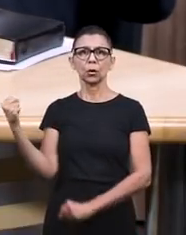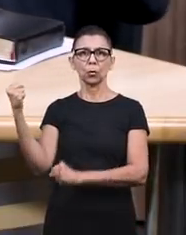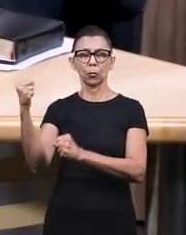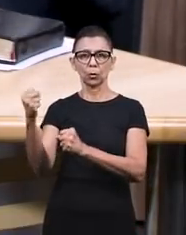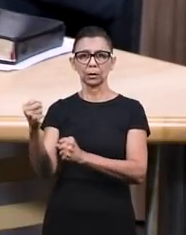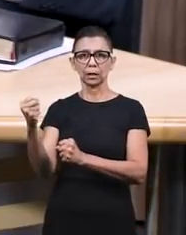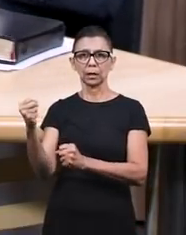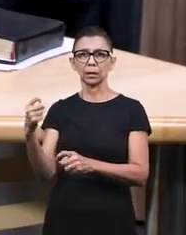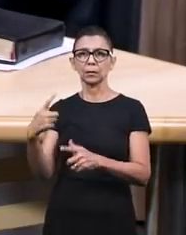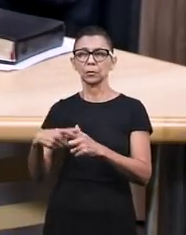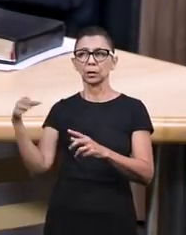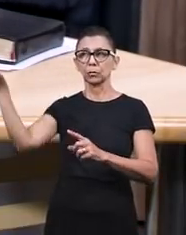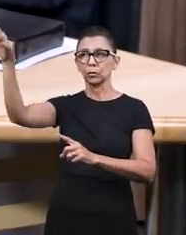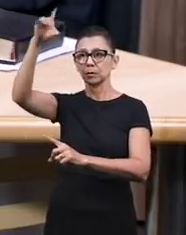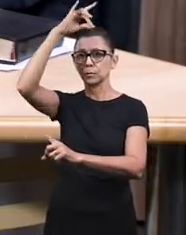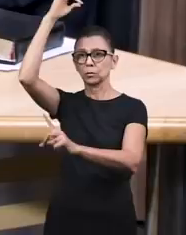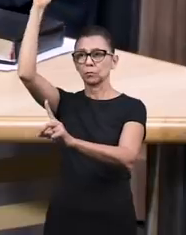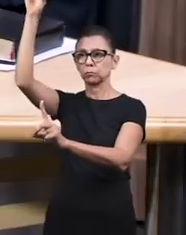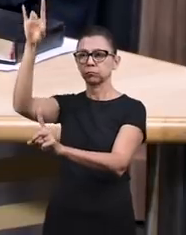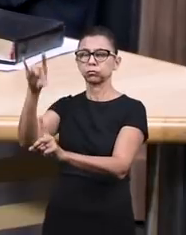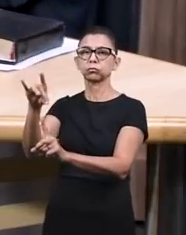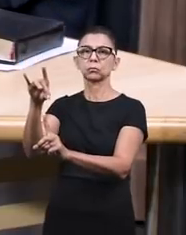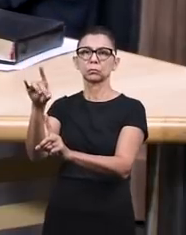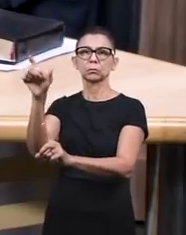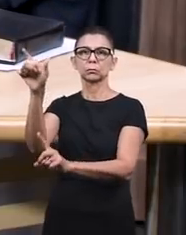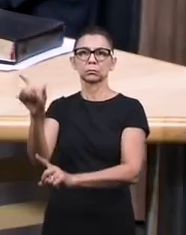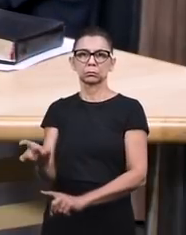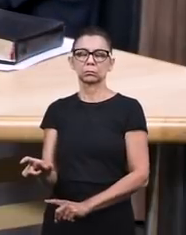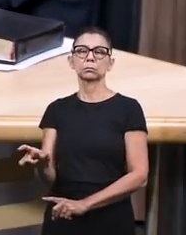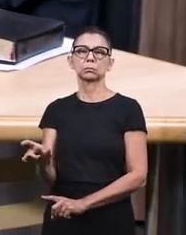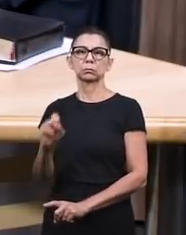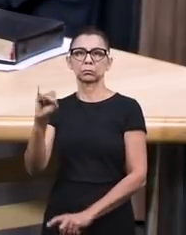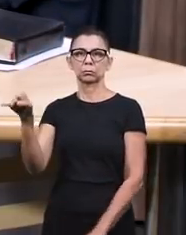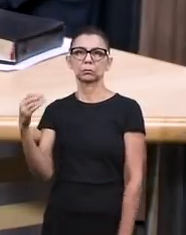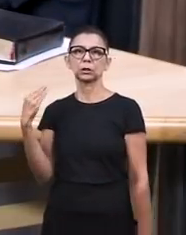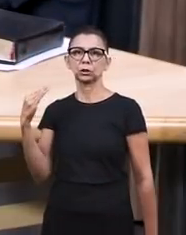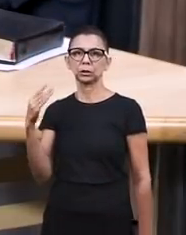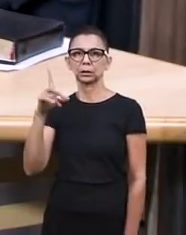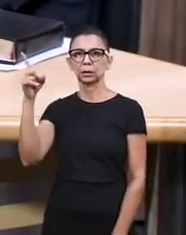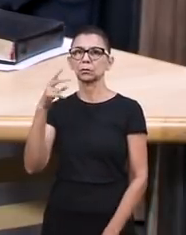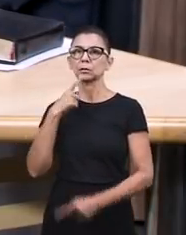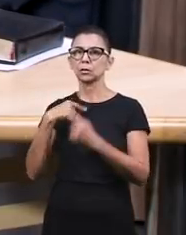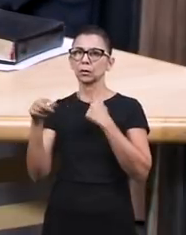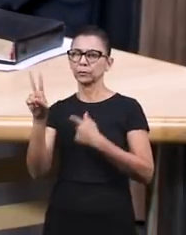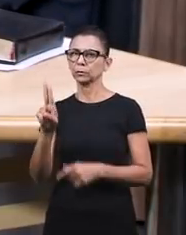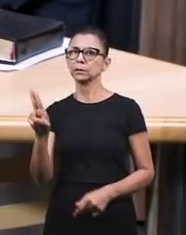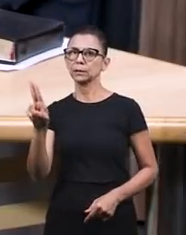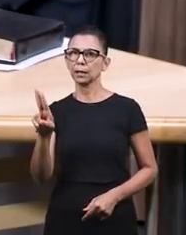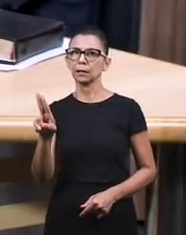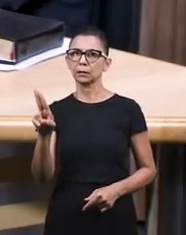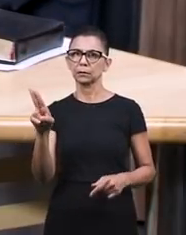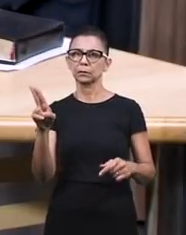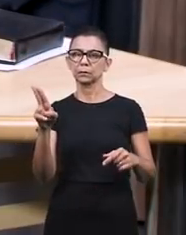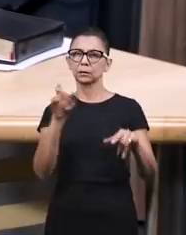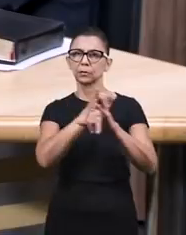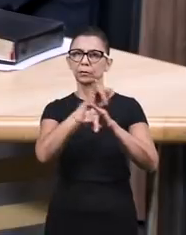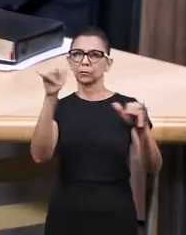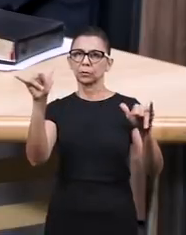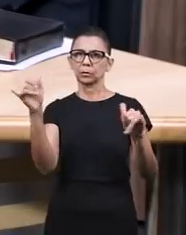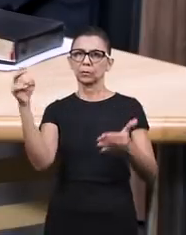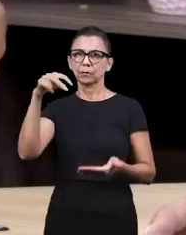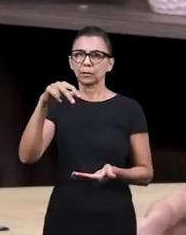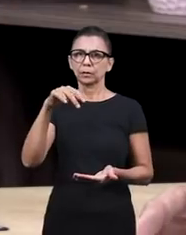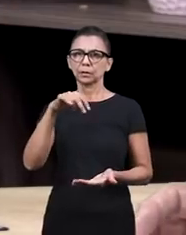da vez passada de Sansão, o Espírito Santo se apossou desse homem para usar esse homem. Inclusive no caso de João Batista em particular, até